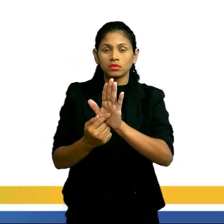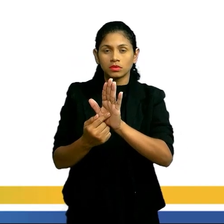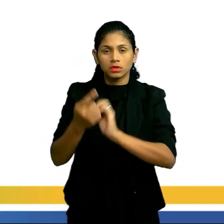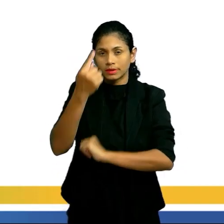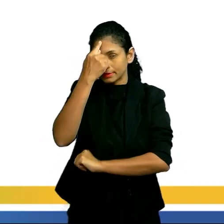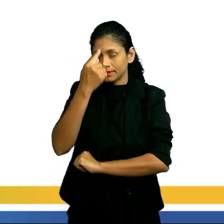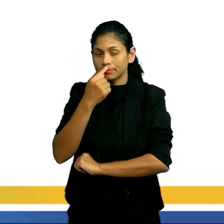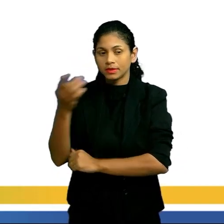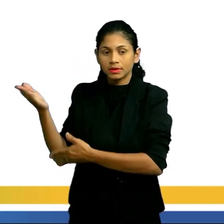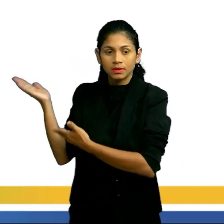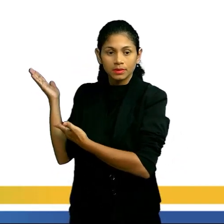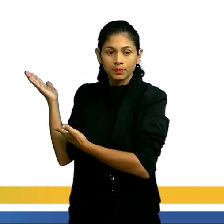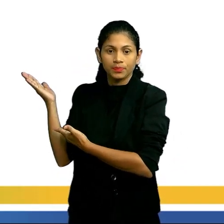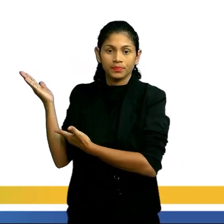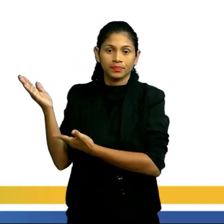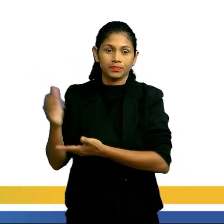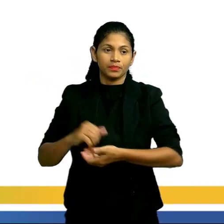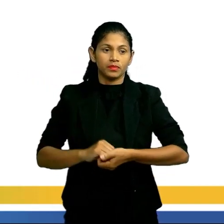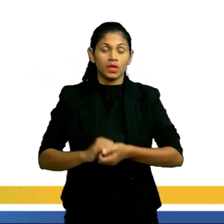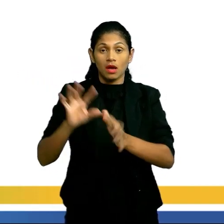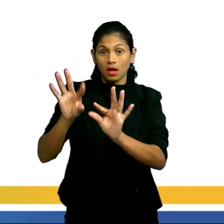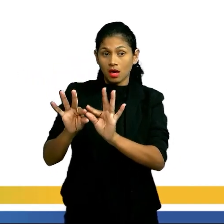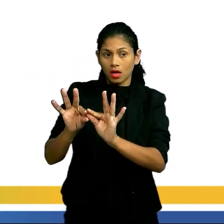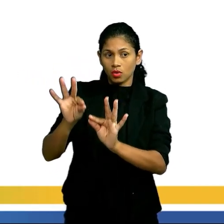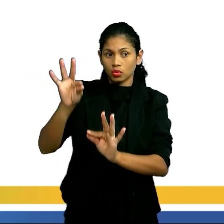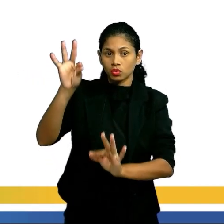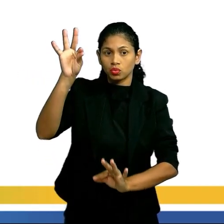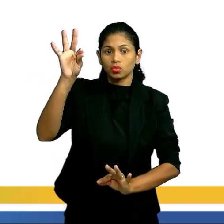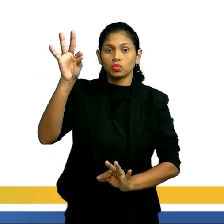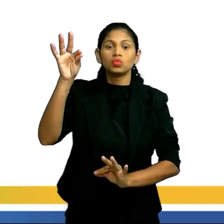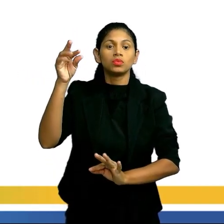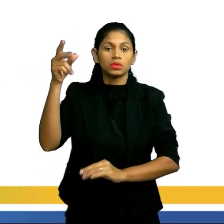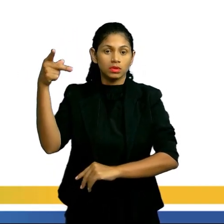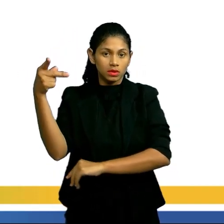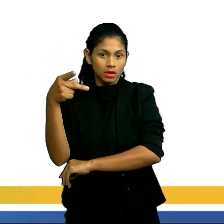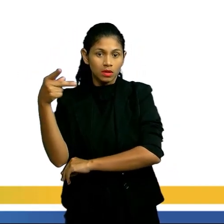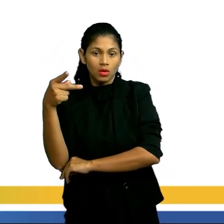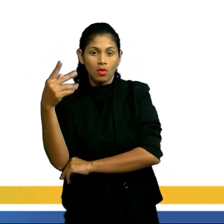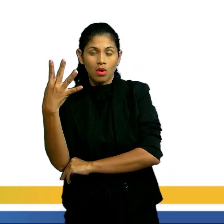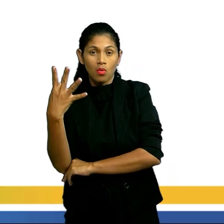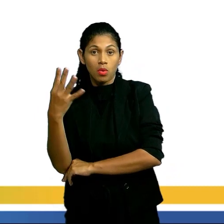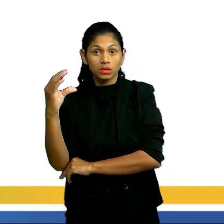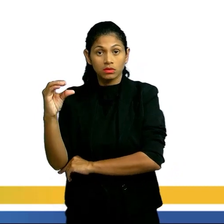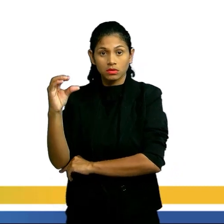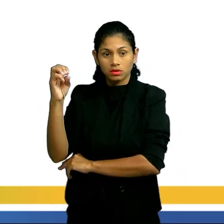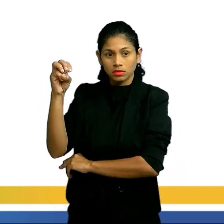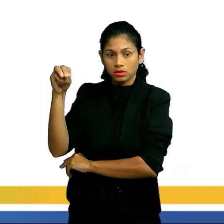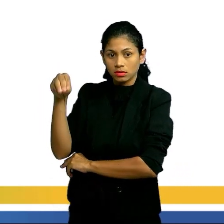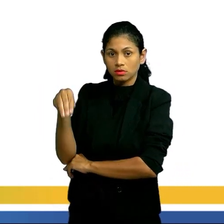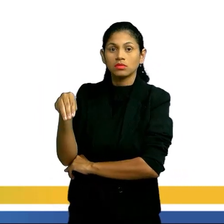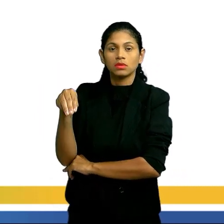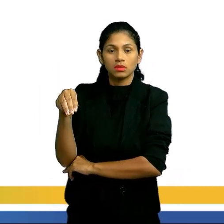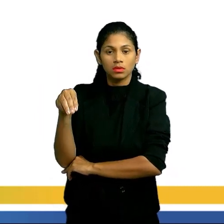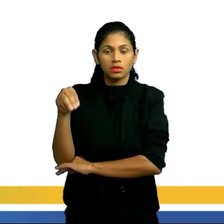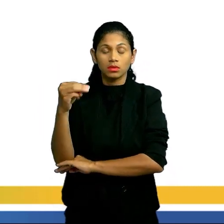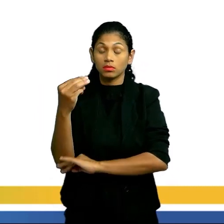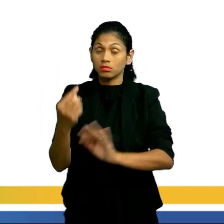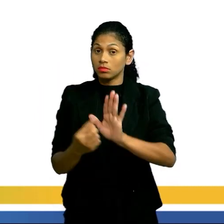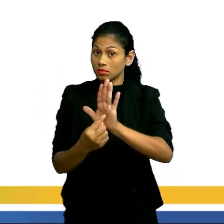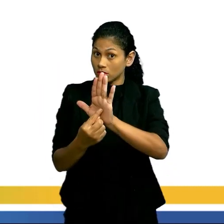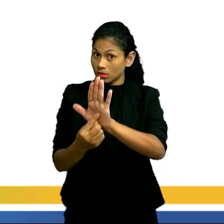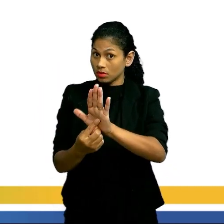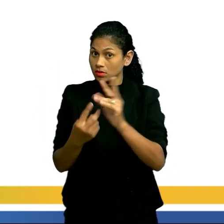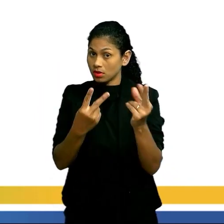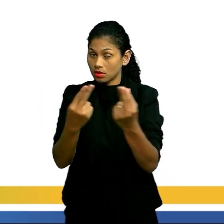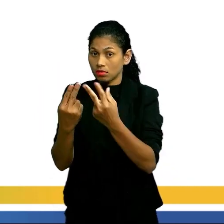relação ao plano em que ambos estão apoiados é igual a 4 centímetros, como indica na figura. Você